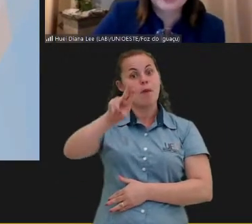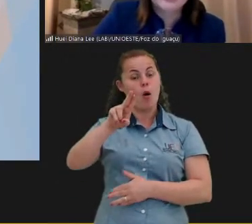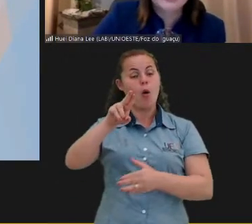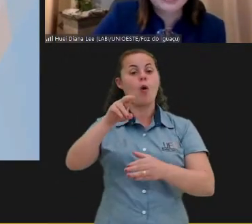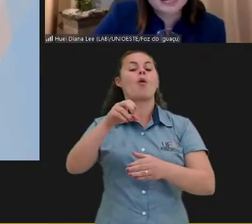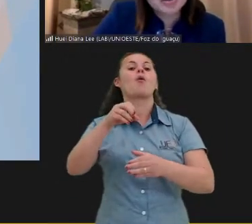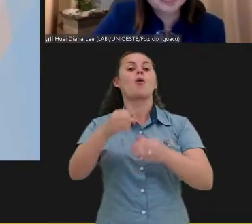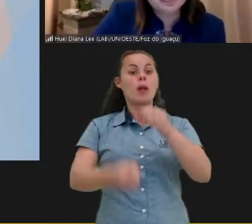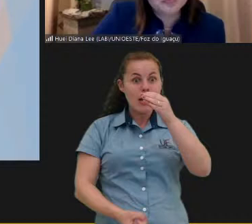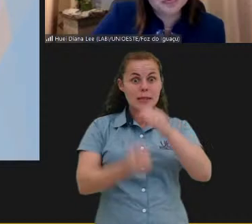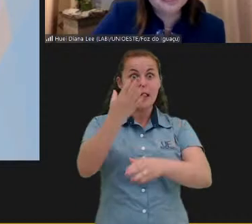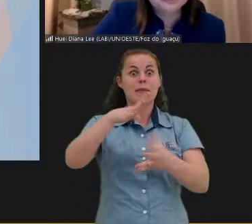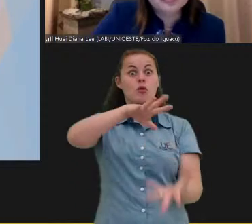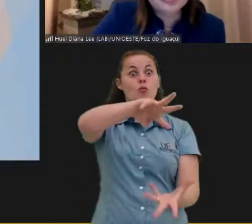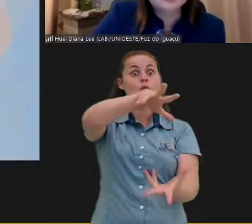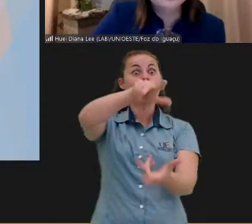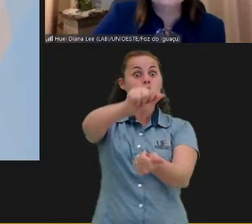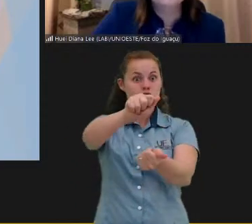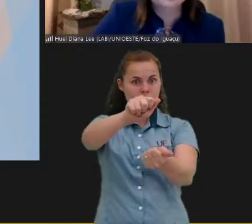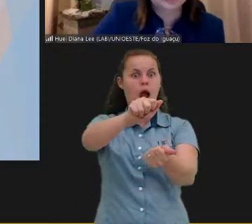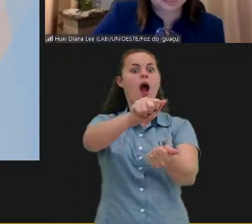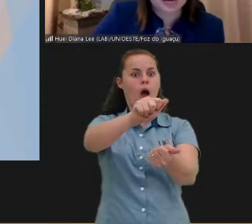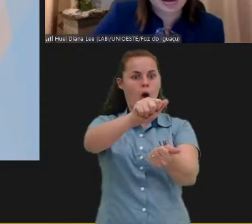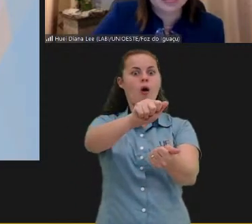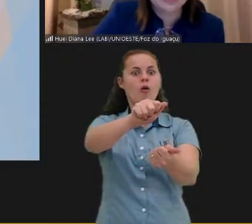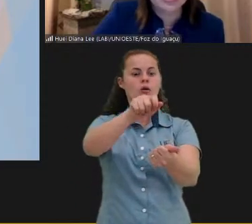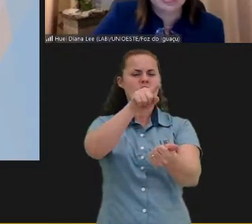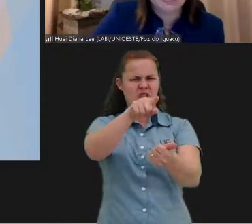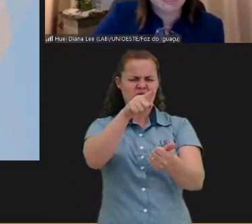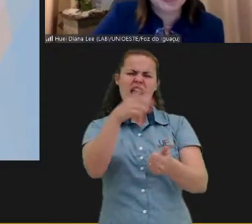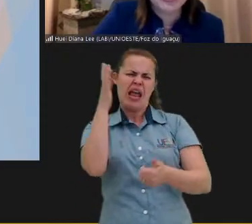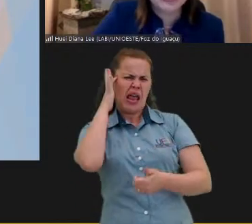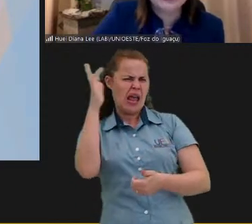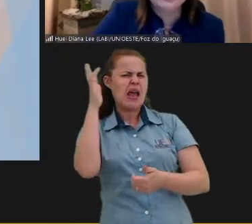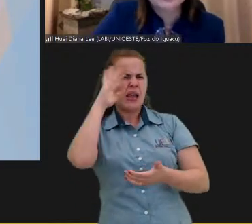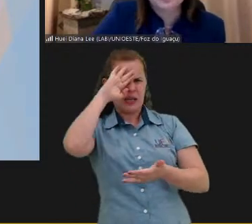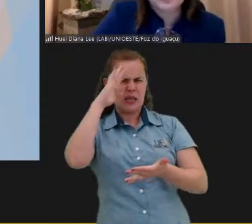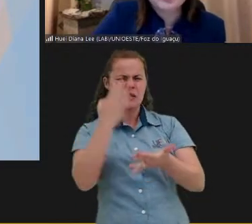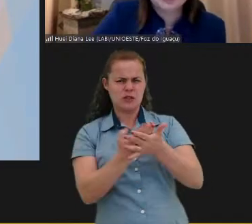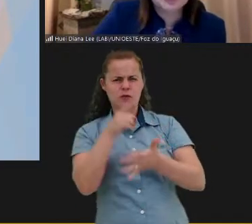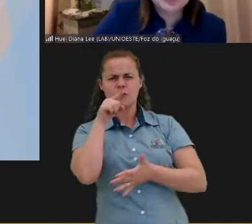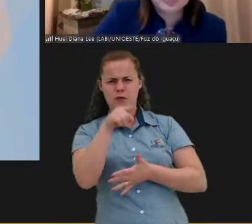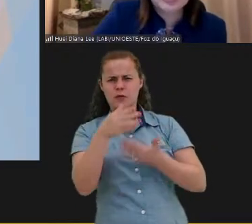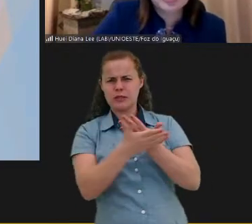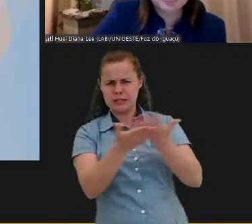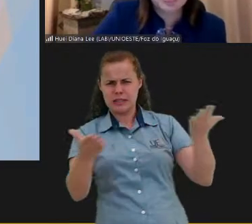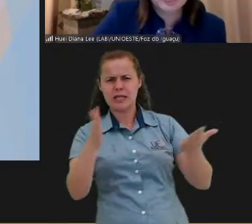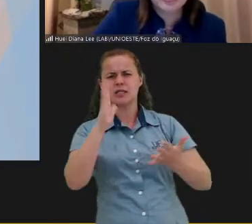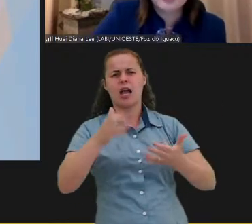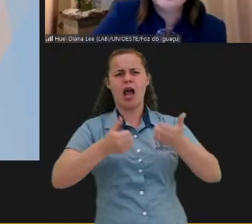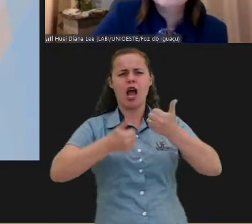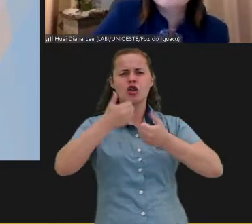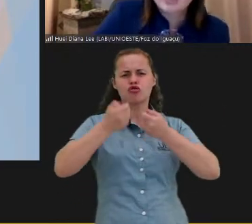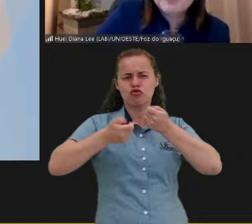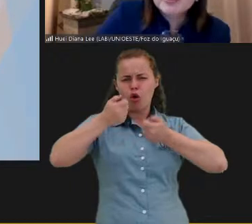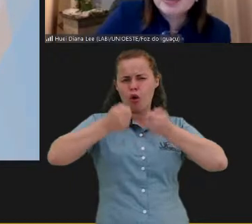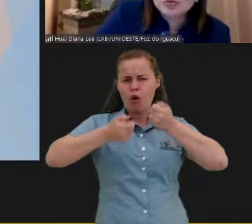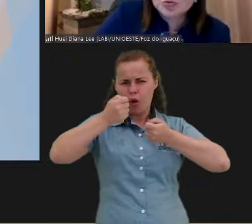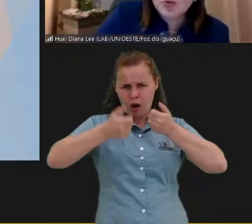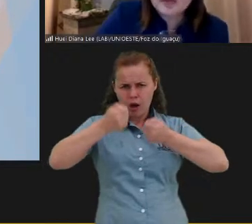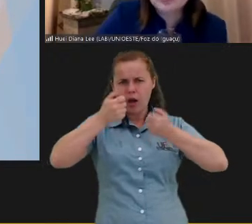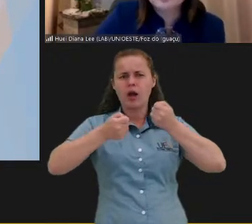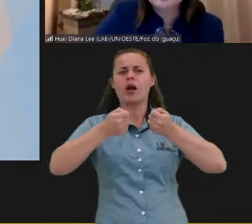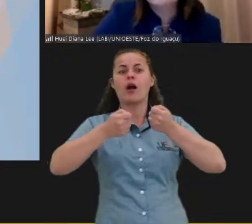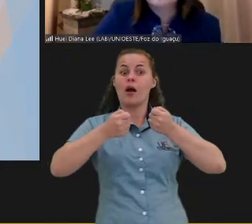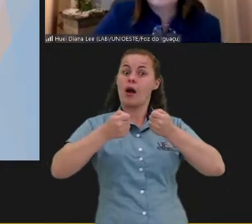GO. Acredito que muitos de vocês devam ter jogado naquela época, talvez alguns ainda joguem, e apesar